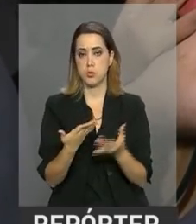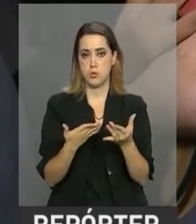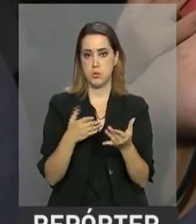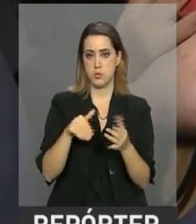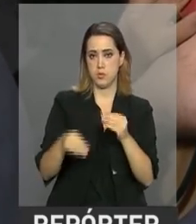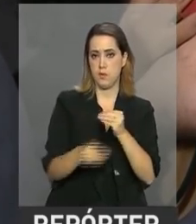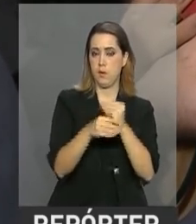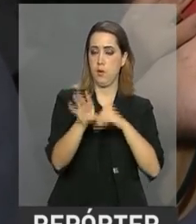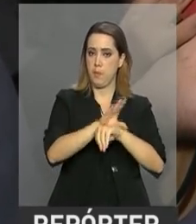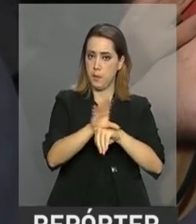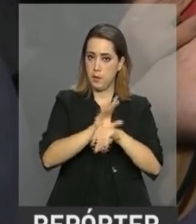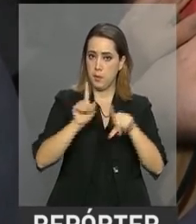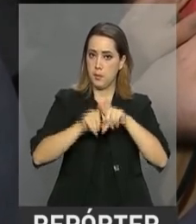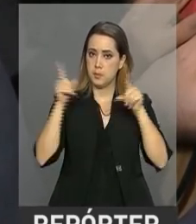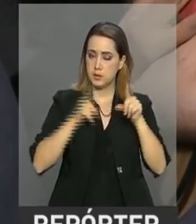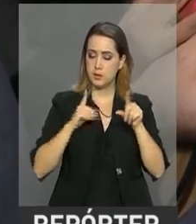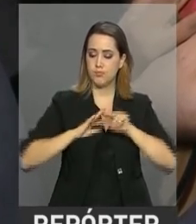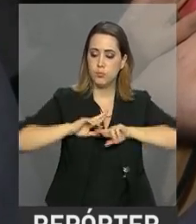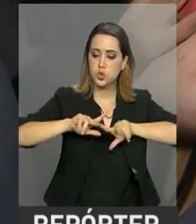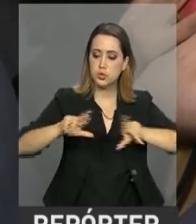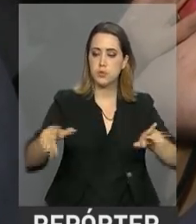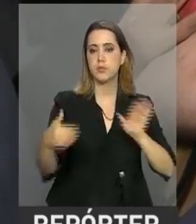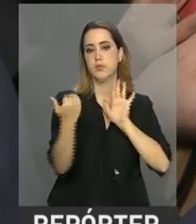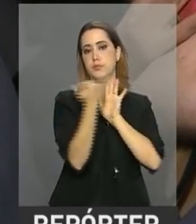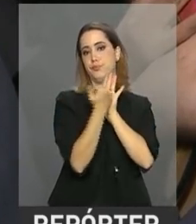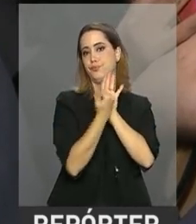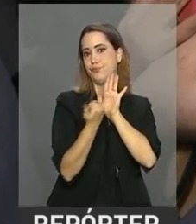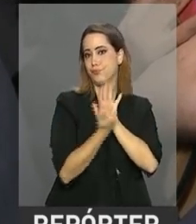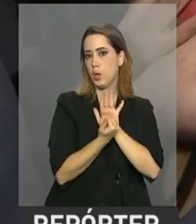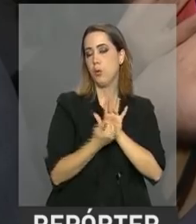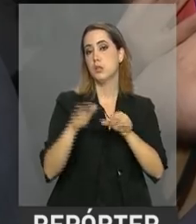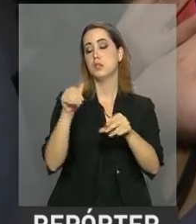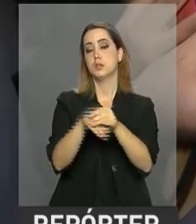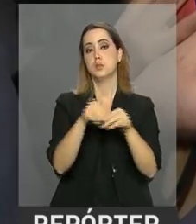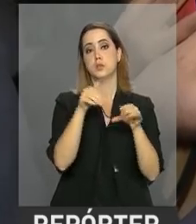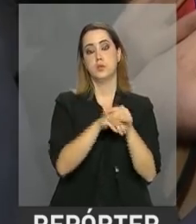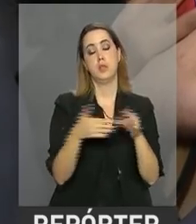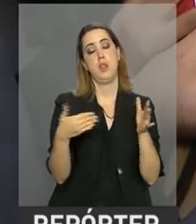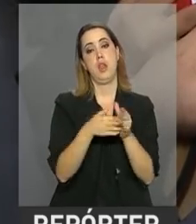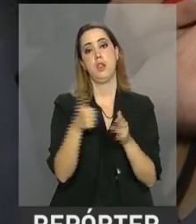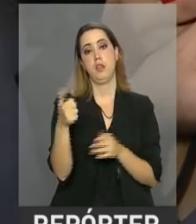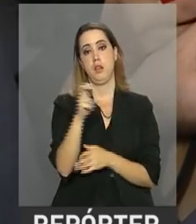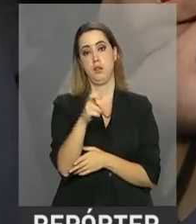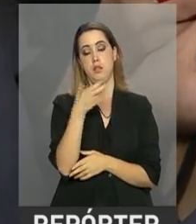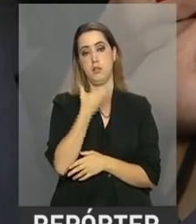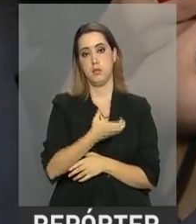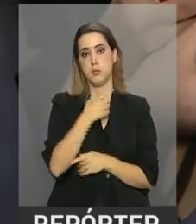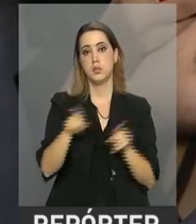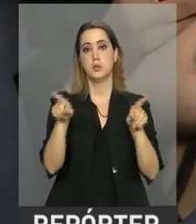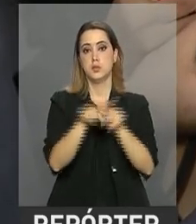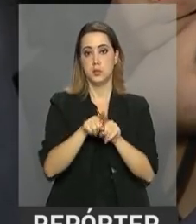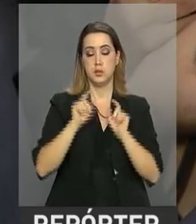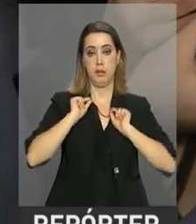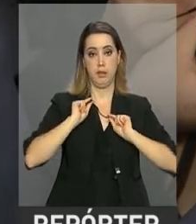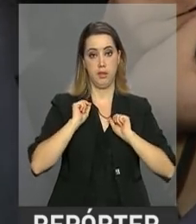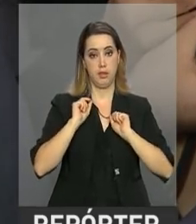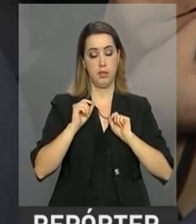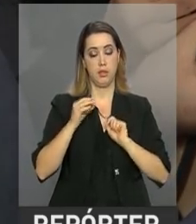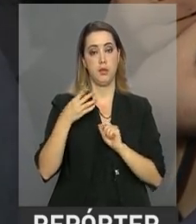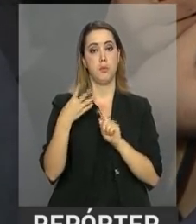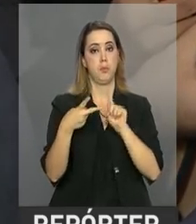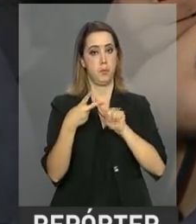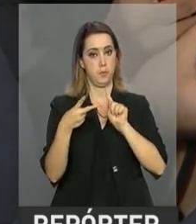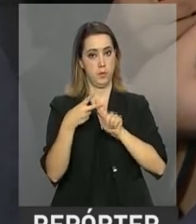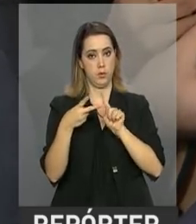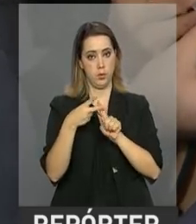nós temos um grande programa de votações que vamos realizar até o dia 15 de dezembro, inclusive a votação do segundo